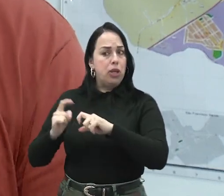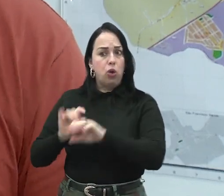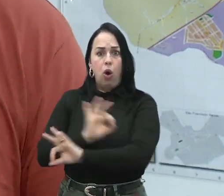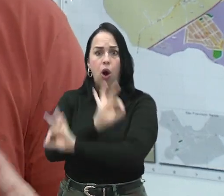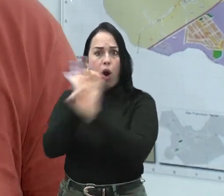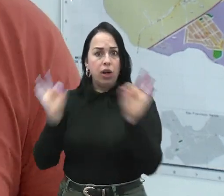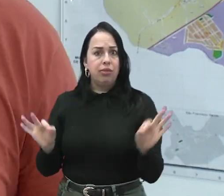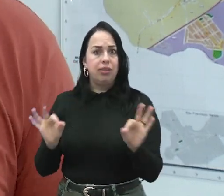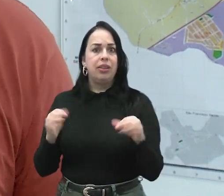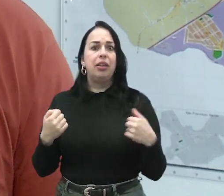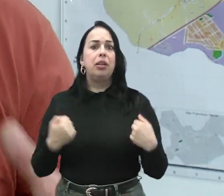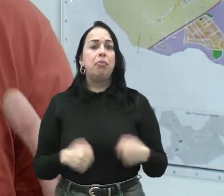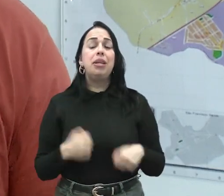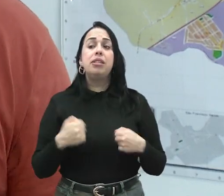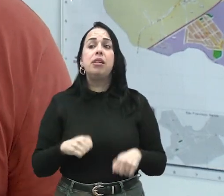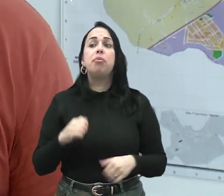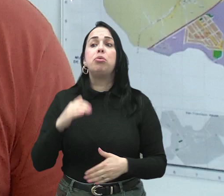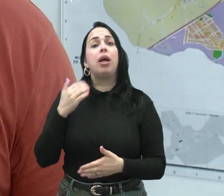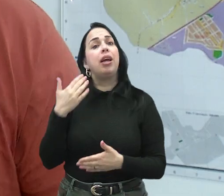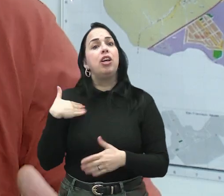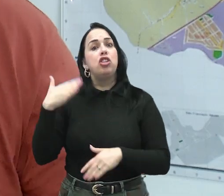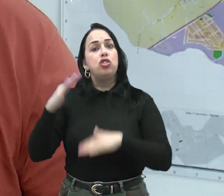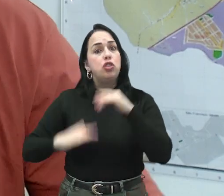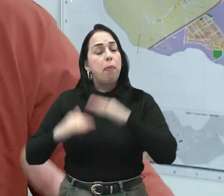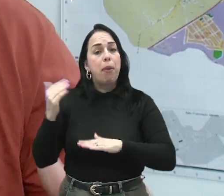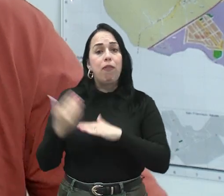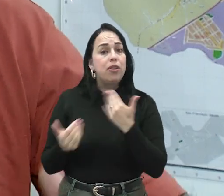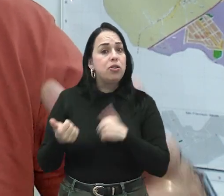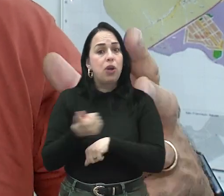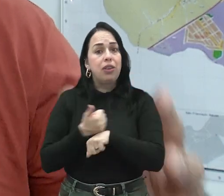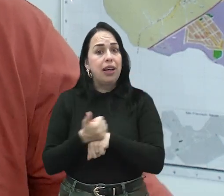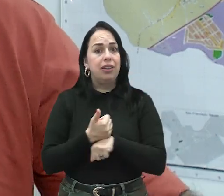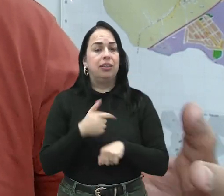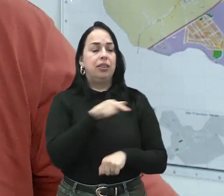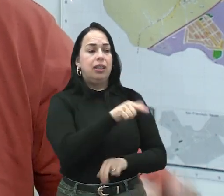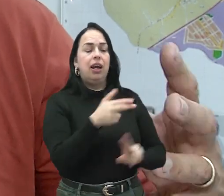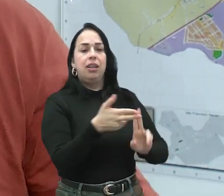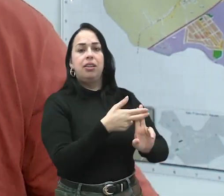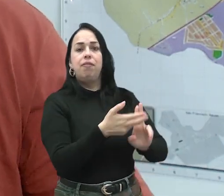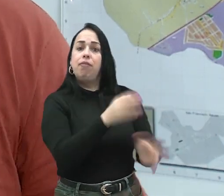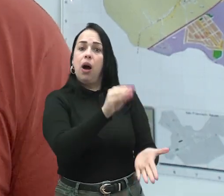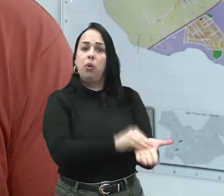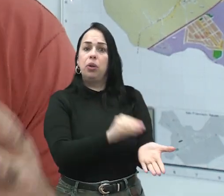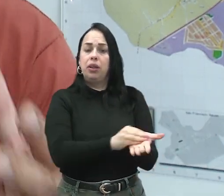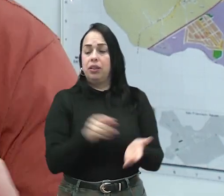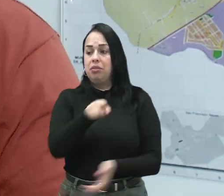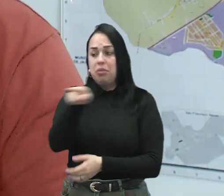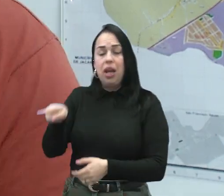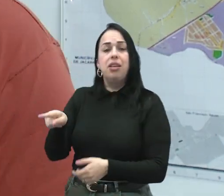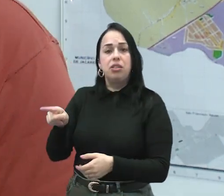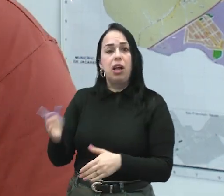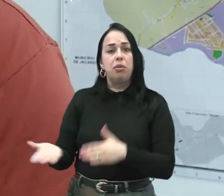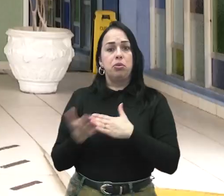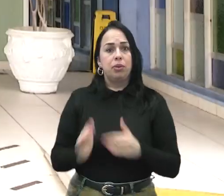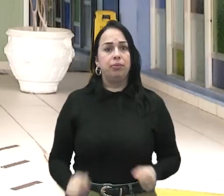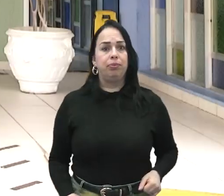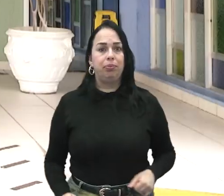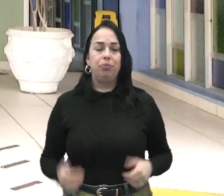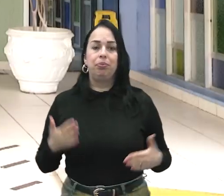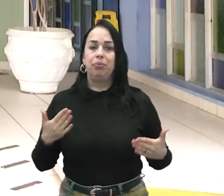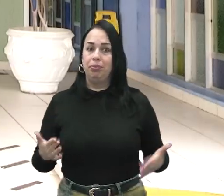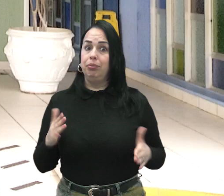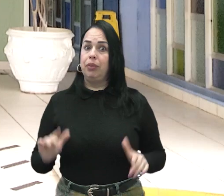de excelência, e nós precisamos de especialistas. A rede precisa da quantidade maior de especialistas, e eles têm para nos ofertar.